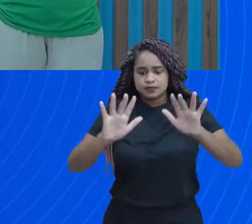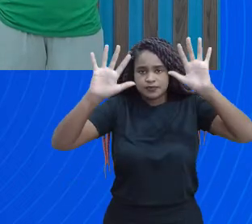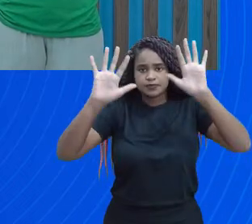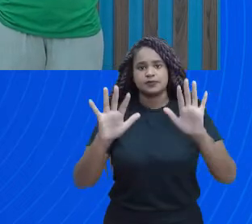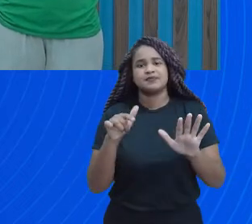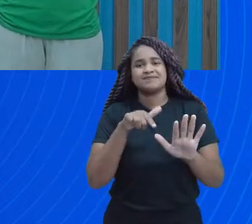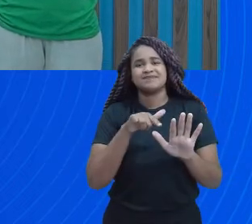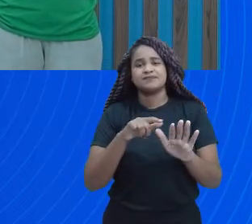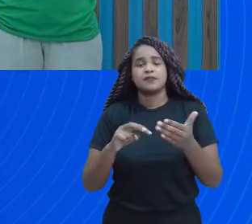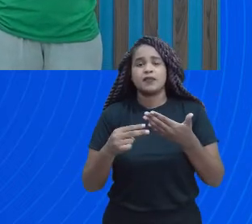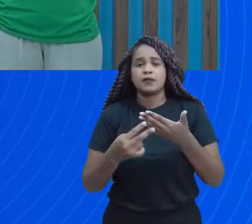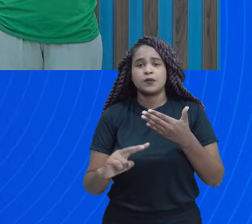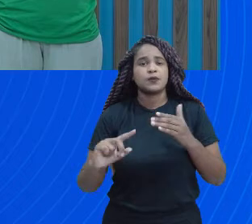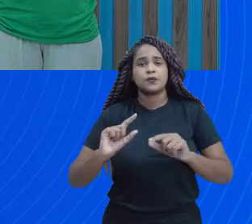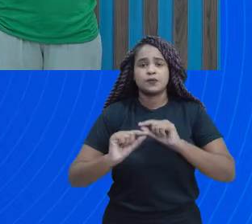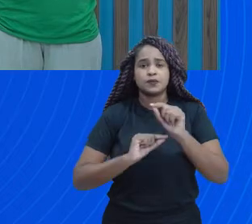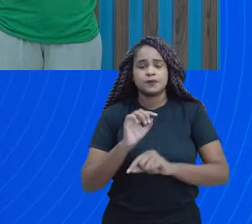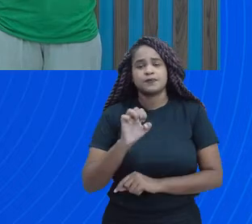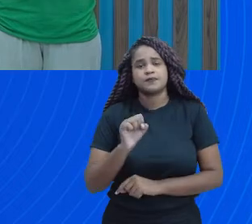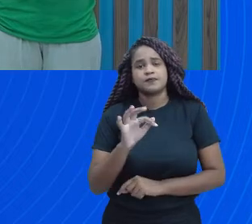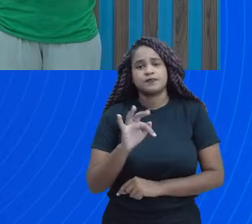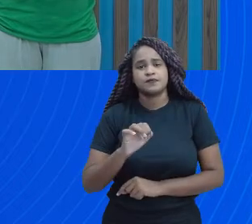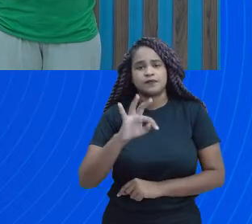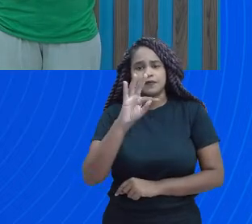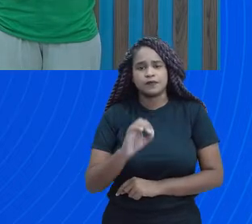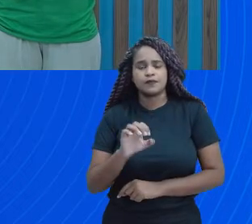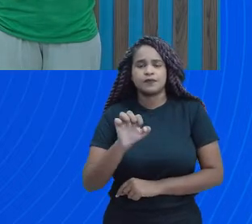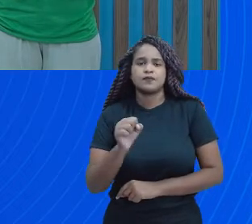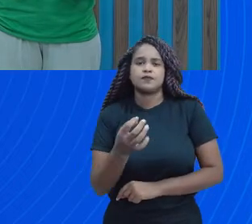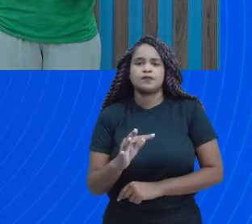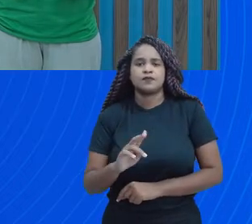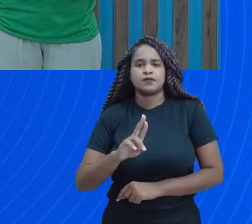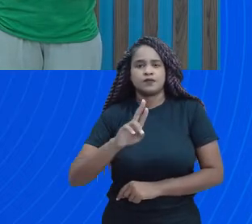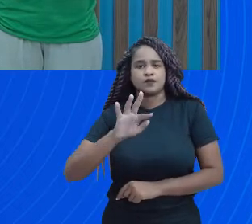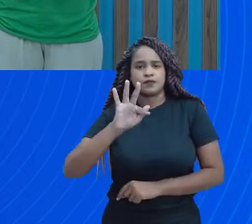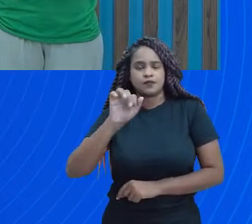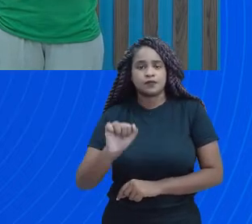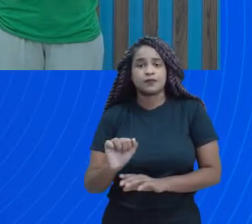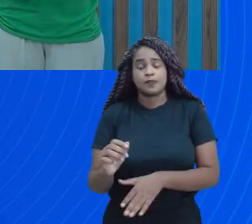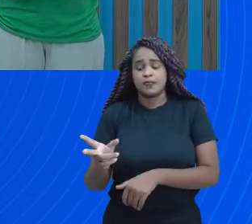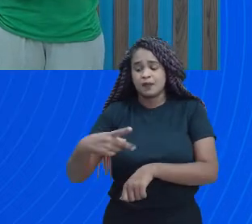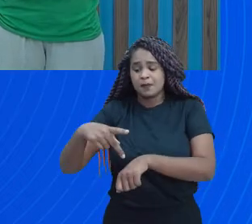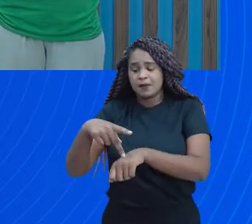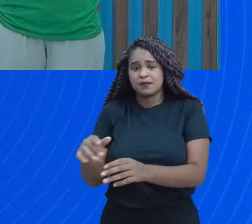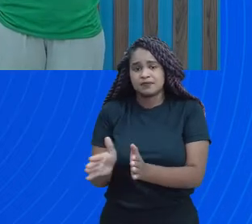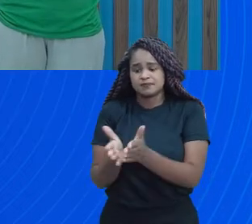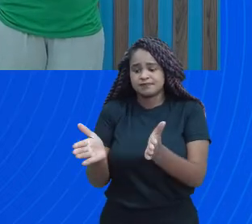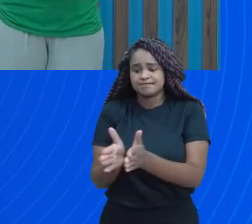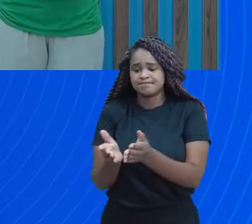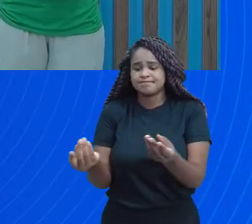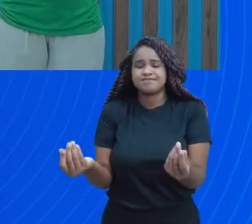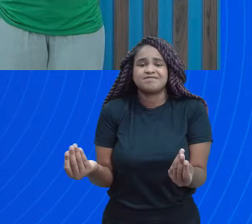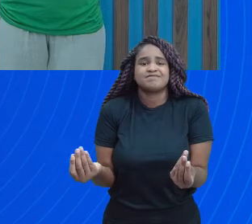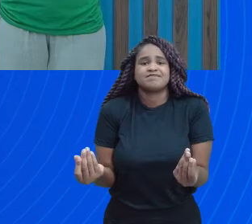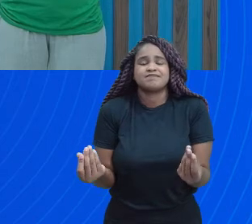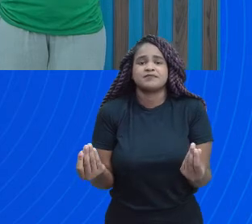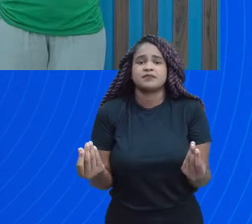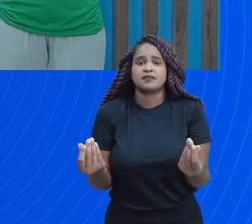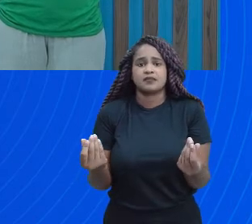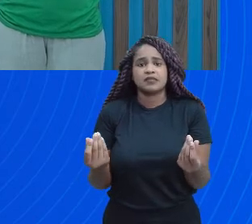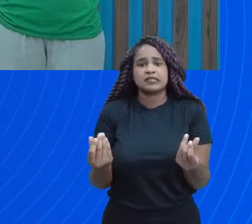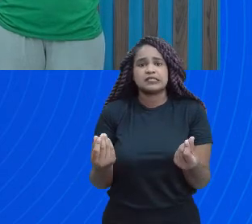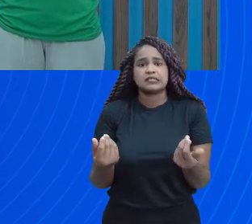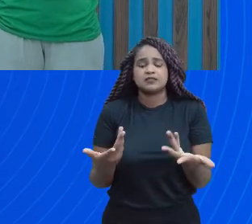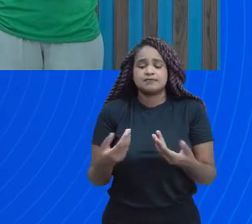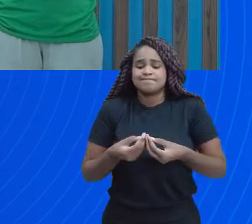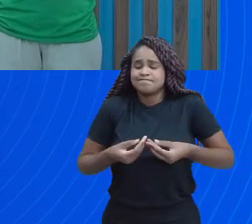efeito estufa, certo? E os países subdesenvolvidos mais pobres ficam maiores